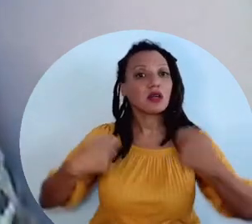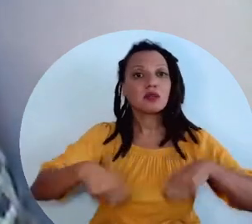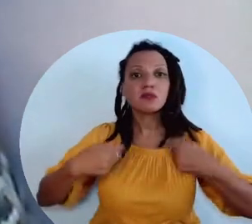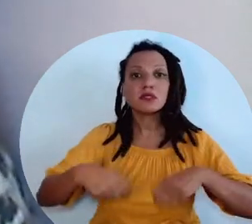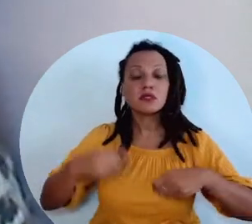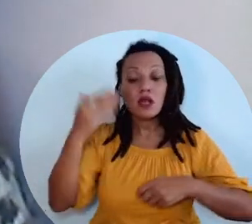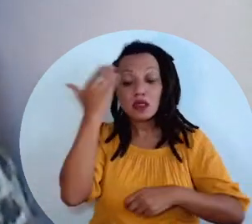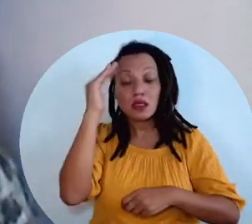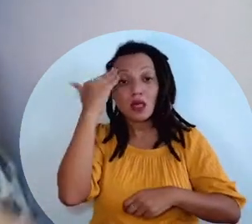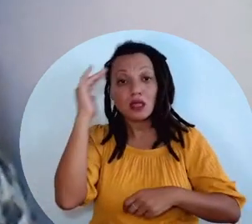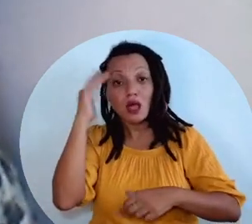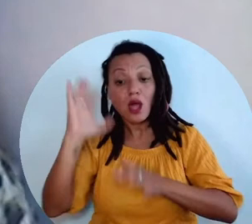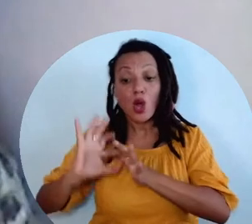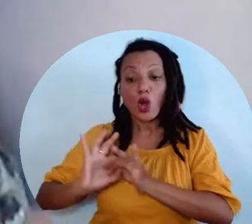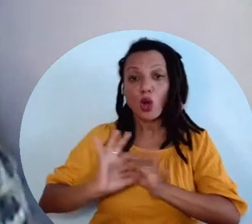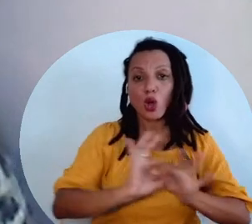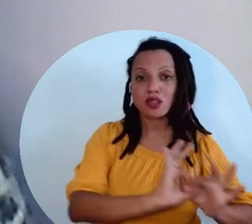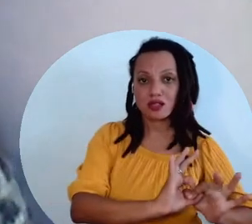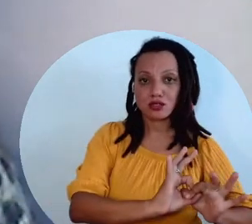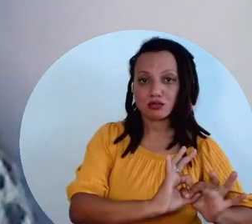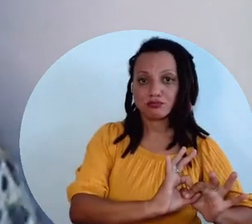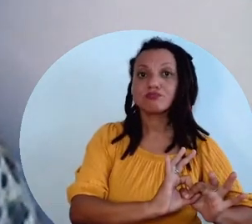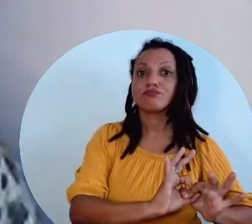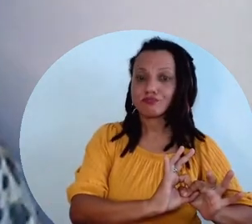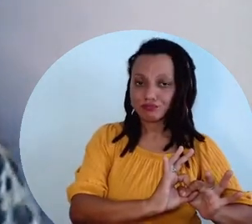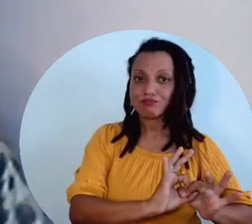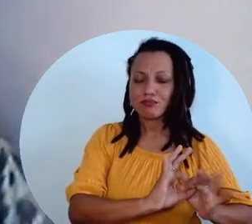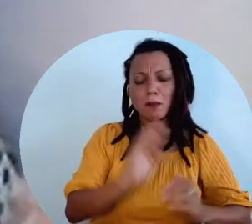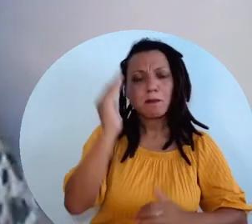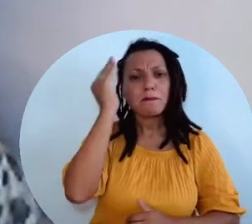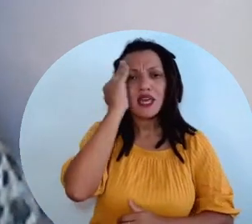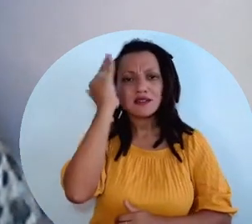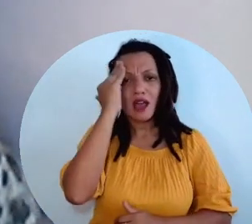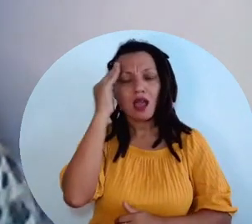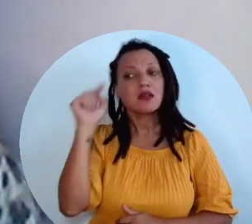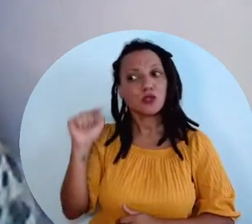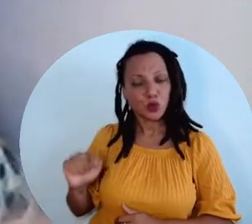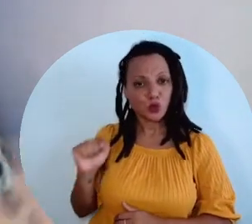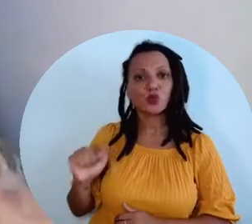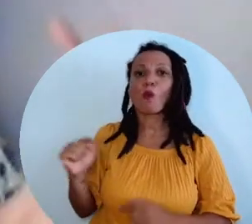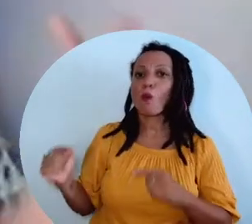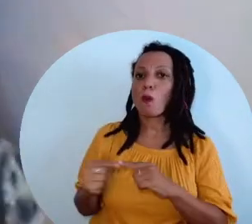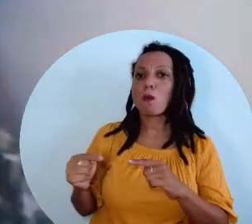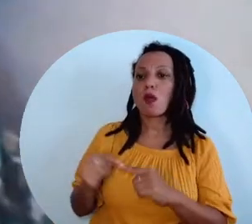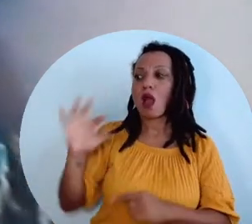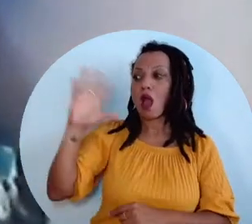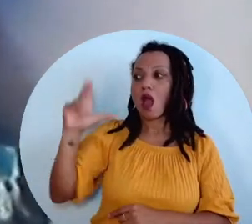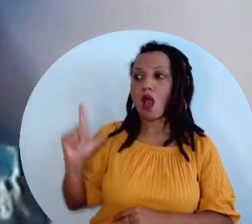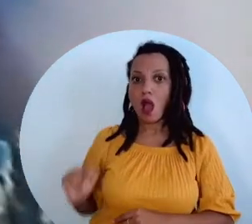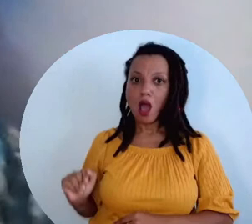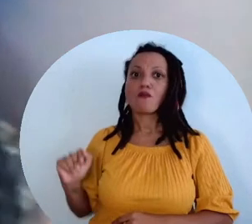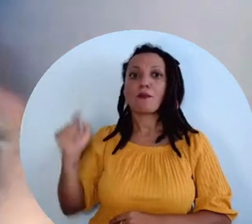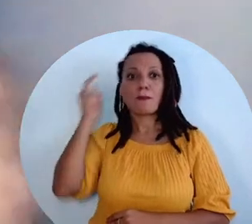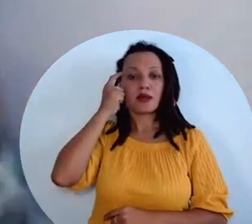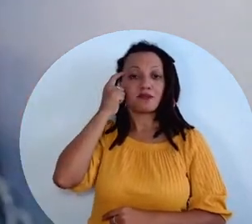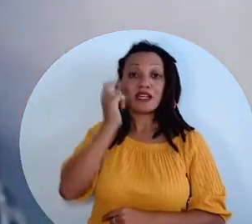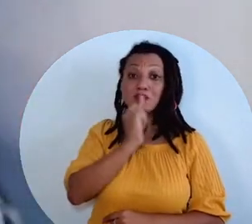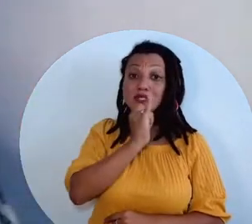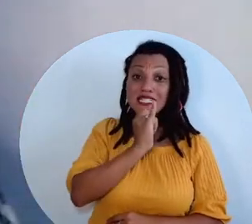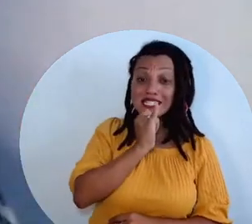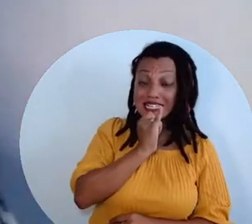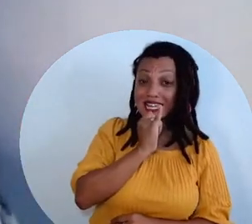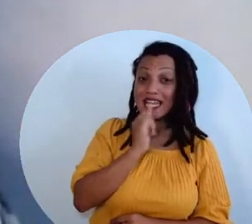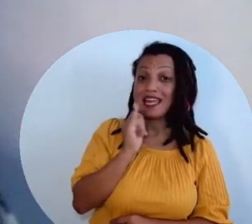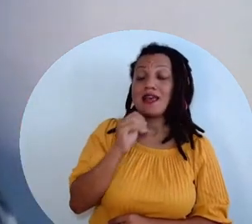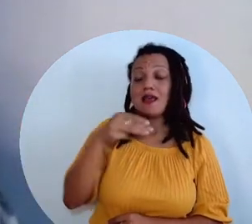localização, né? Então, a localização é uma premissa afrocêntrica que a gente também faz. Então, quando o mulherismo africano vai pensar